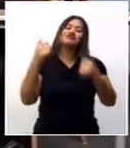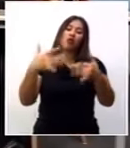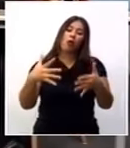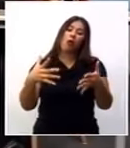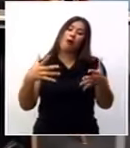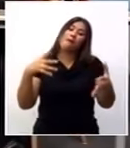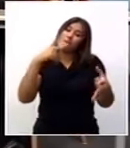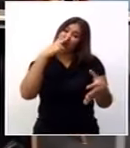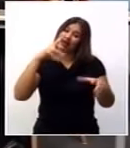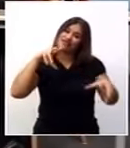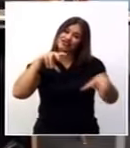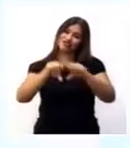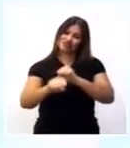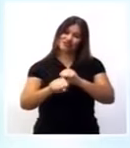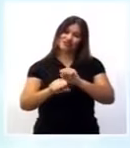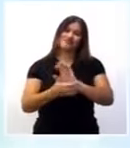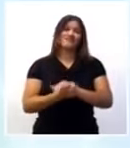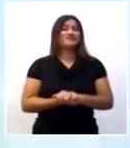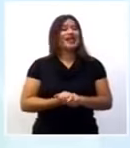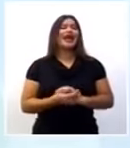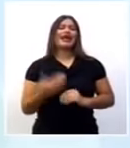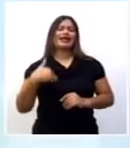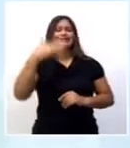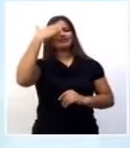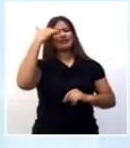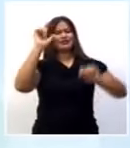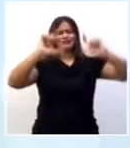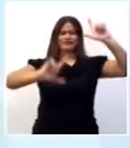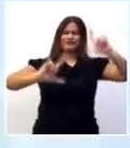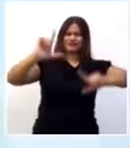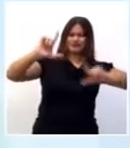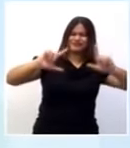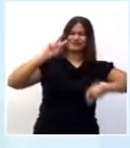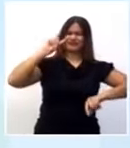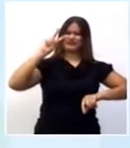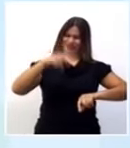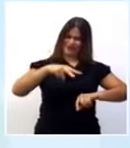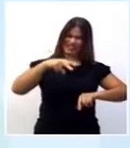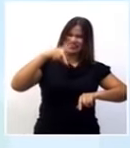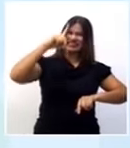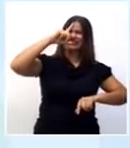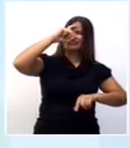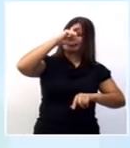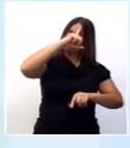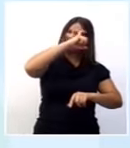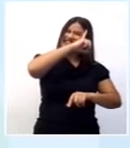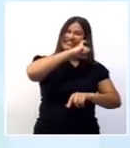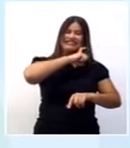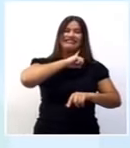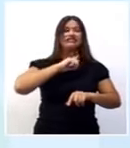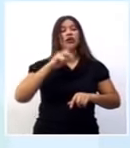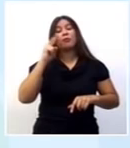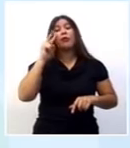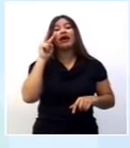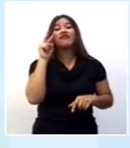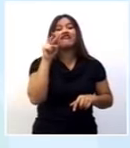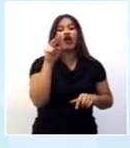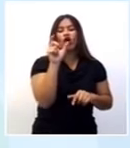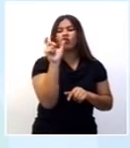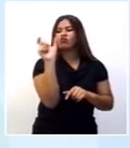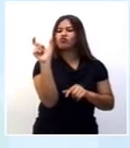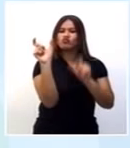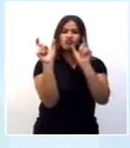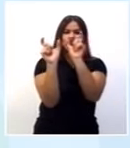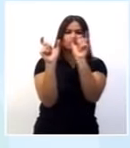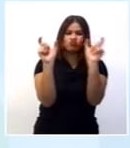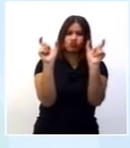gente ver, né, na TV, né, porque ele é pequeno, a imagem, Mas dá para ler ali, ó, certidão de nascimento.